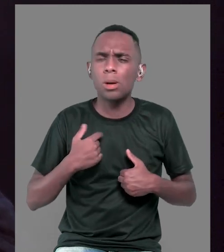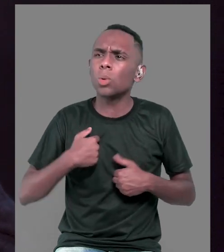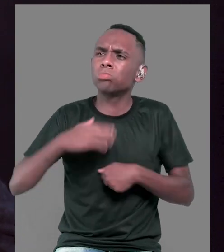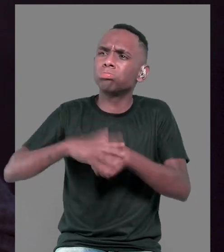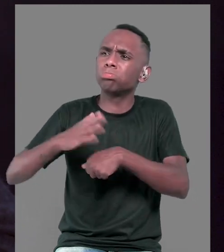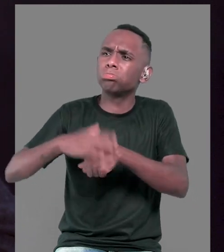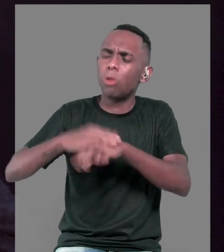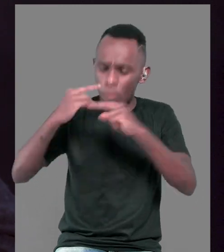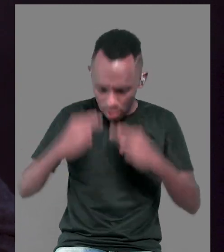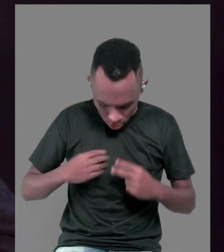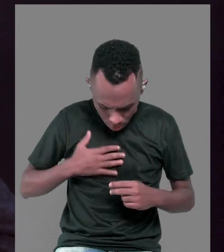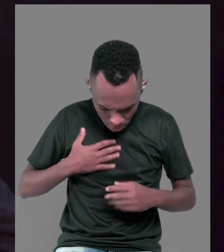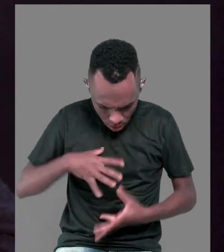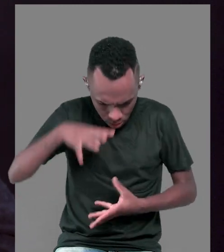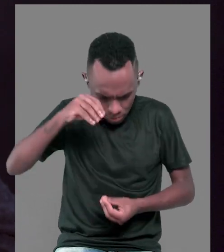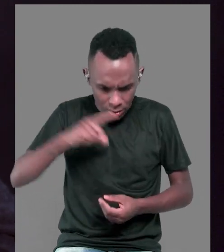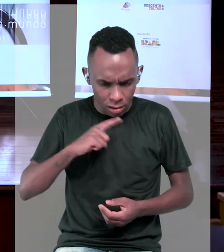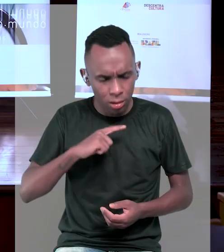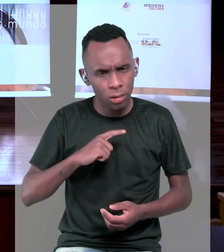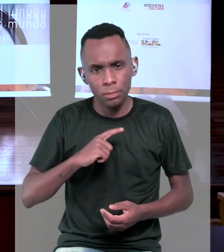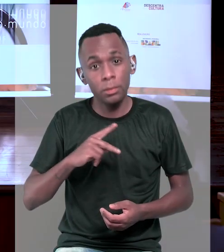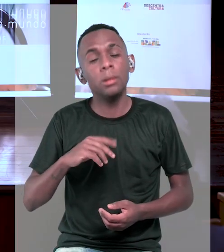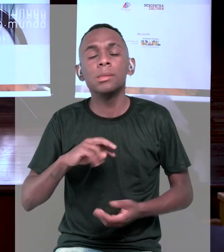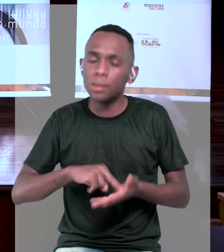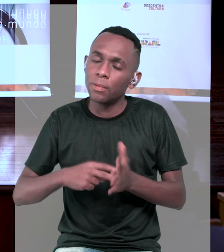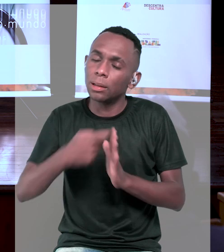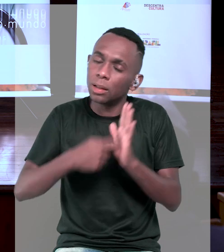como espírito. Isso é Kant.